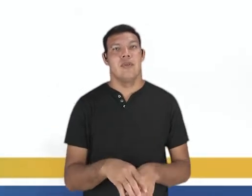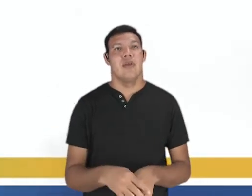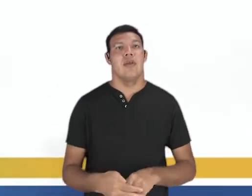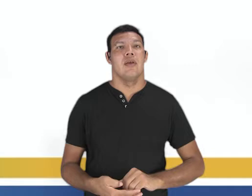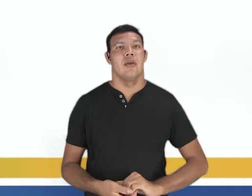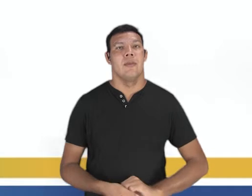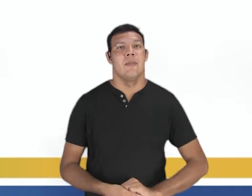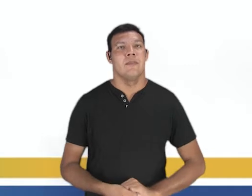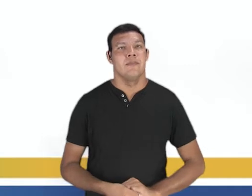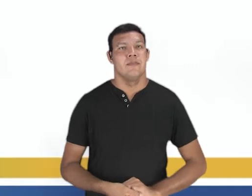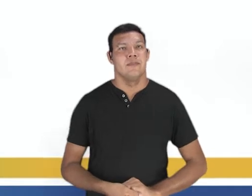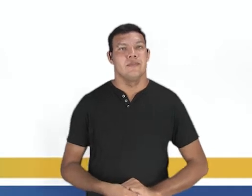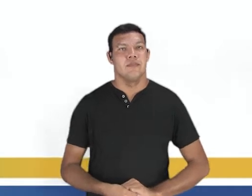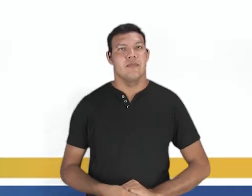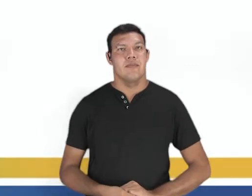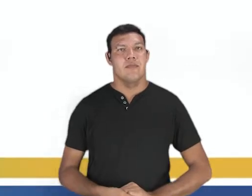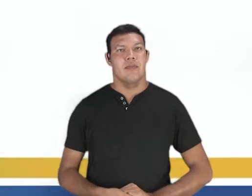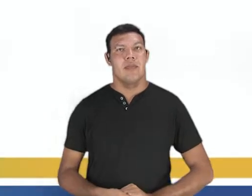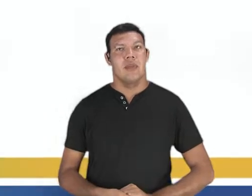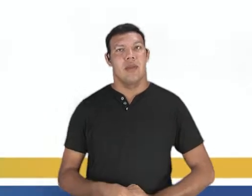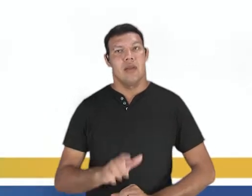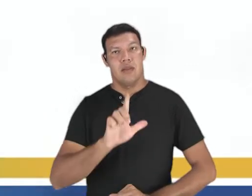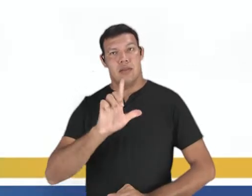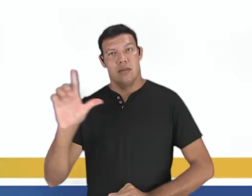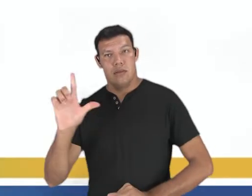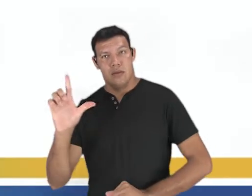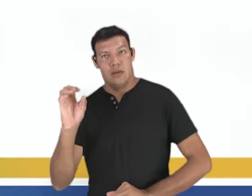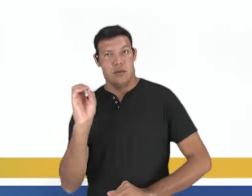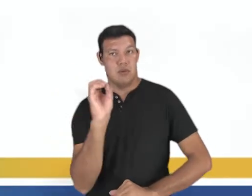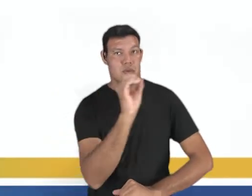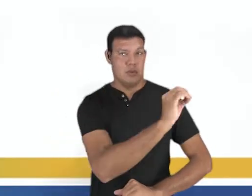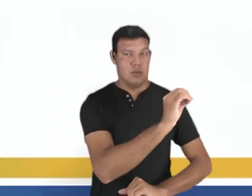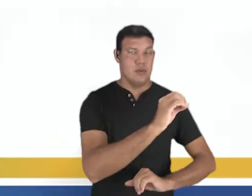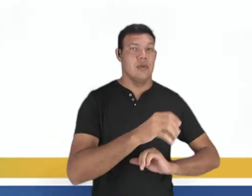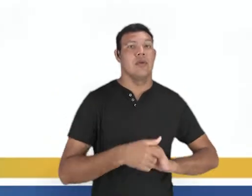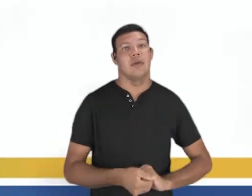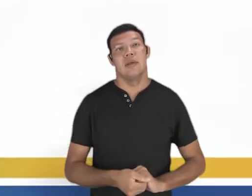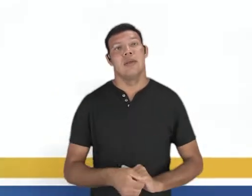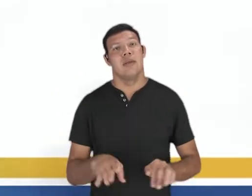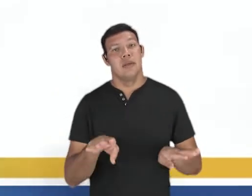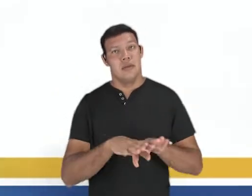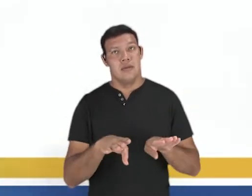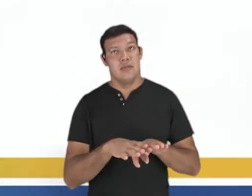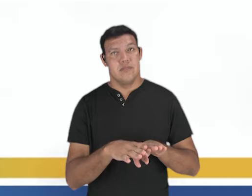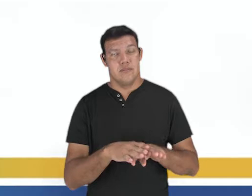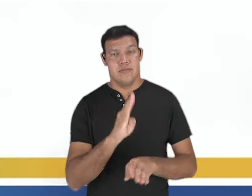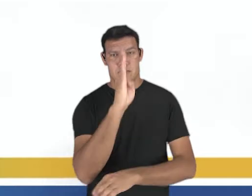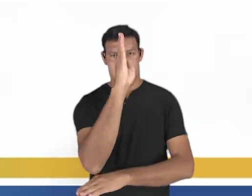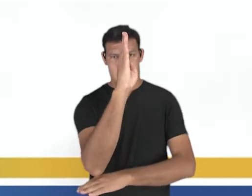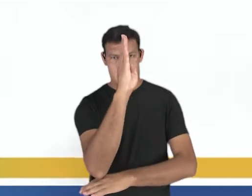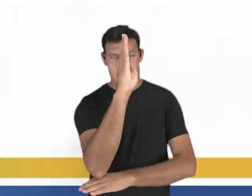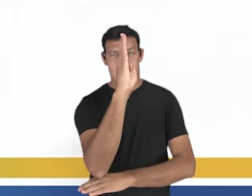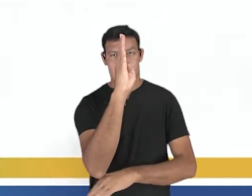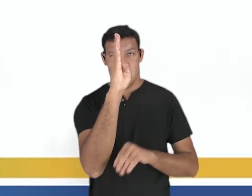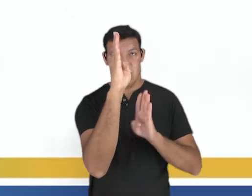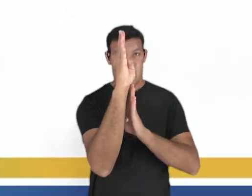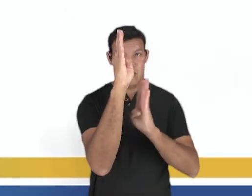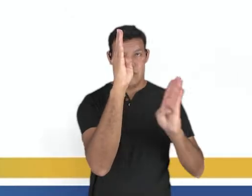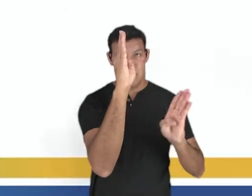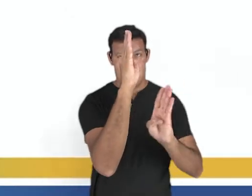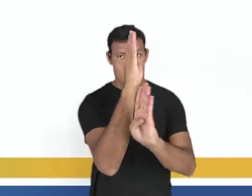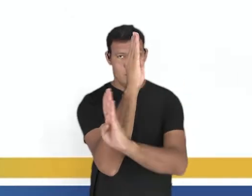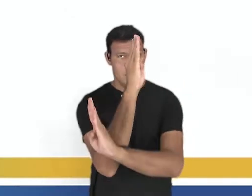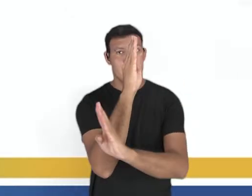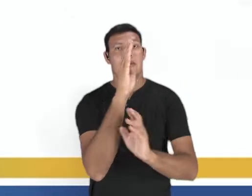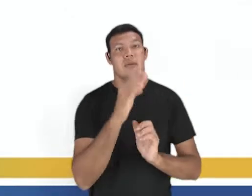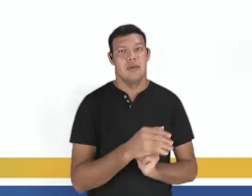nasce, quando a gente fala de pontos cardeais. Essa questão aí também do meridiano de Greenwich, essa divisão, é fundamental também pela